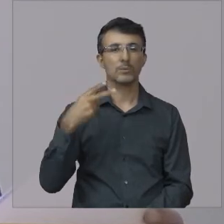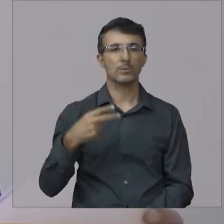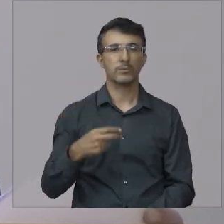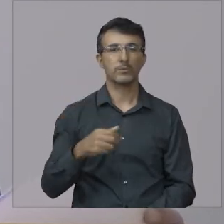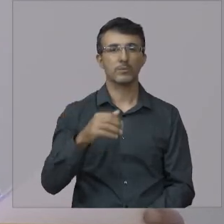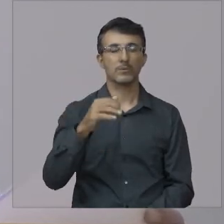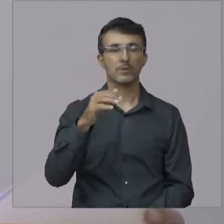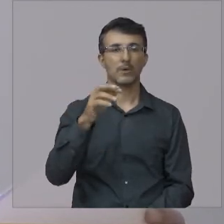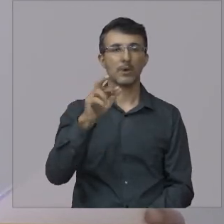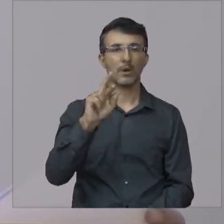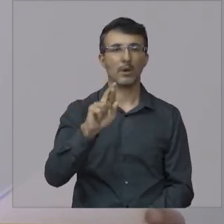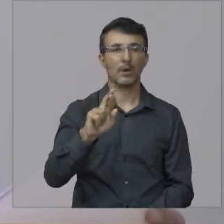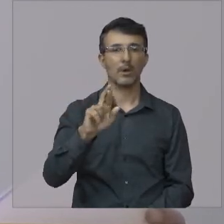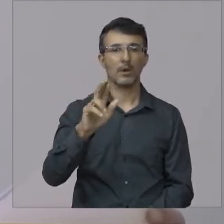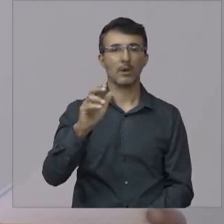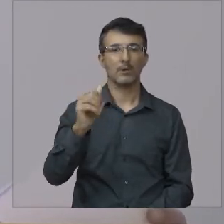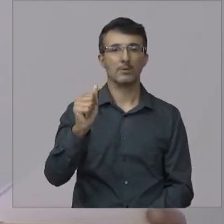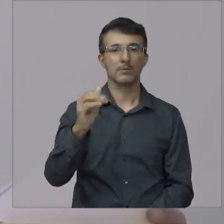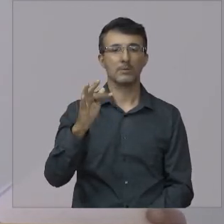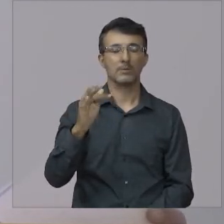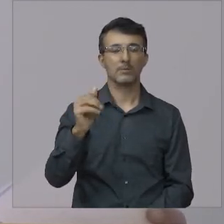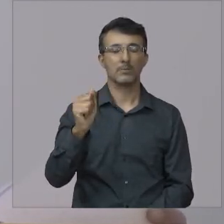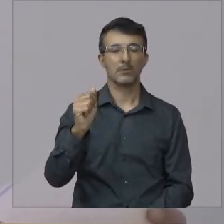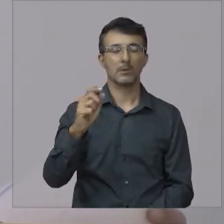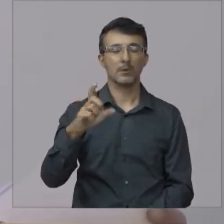Rafael Pascucci.